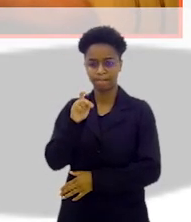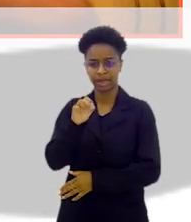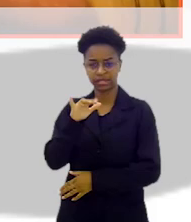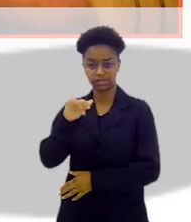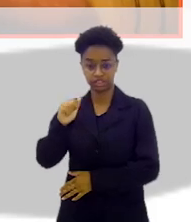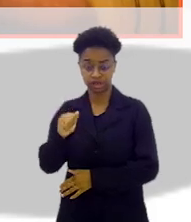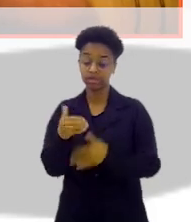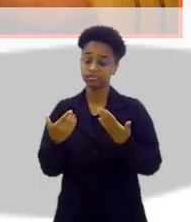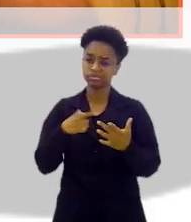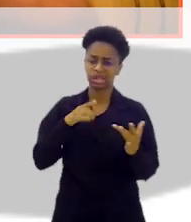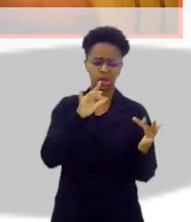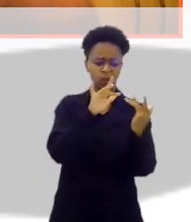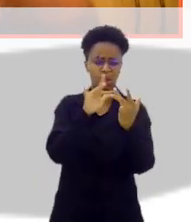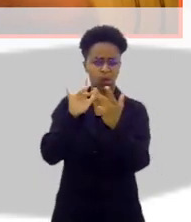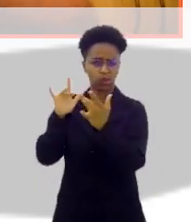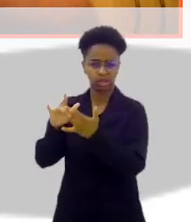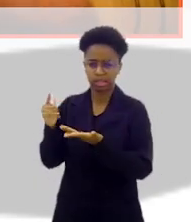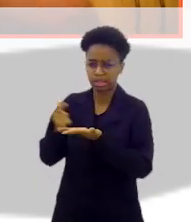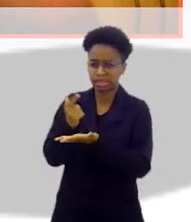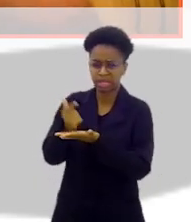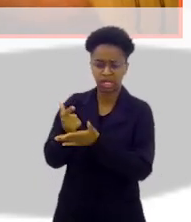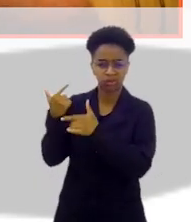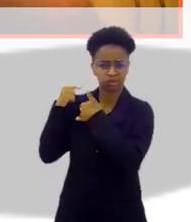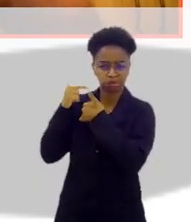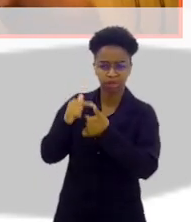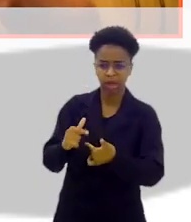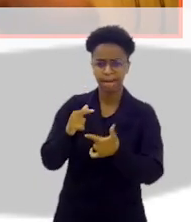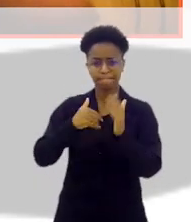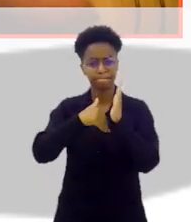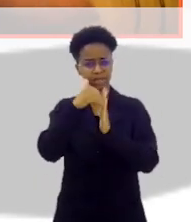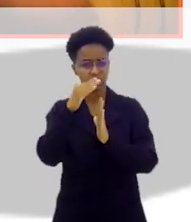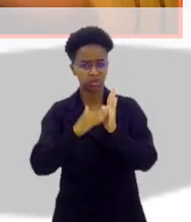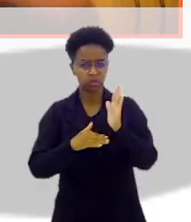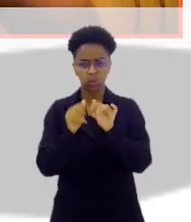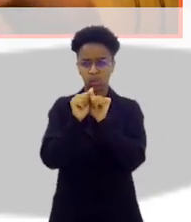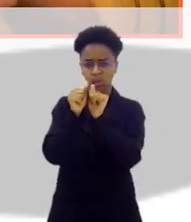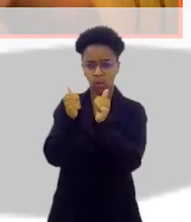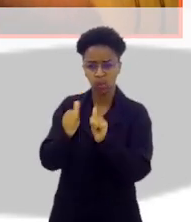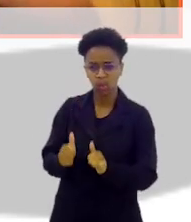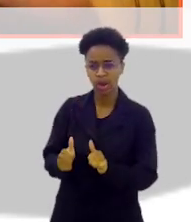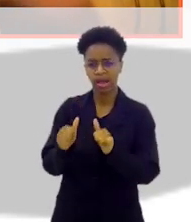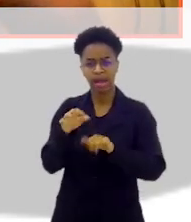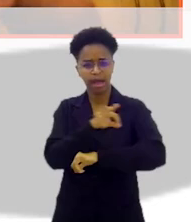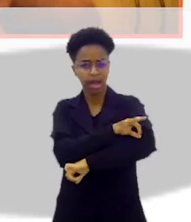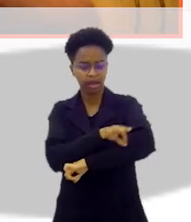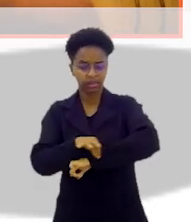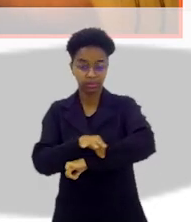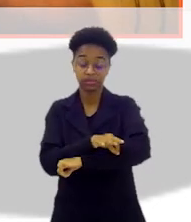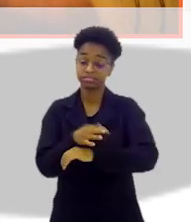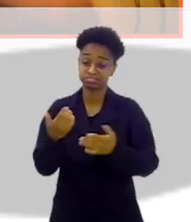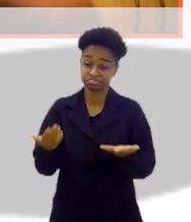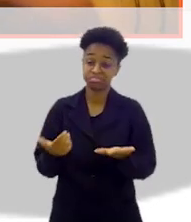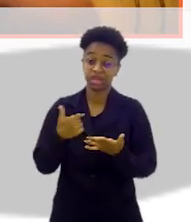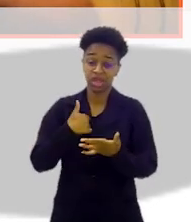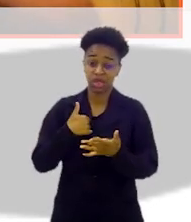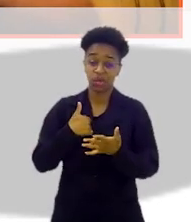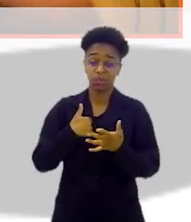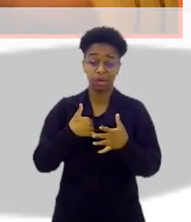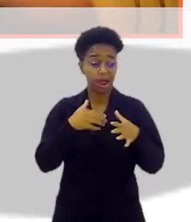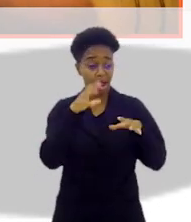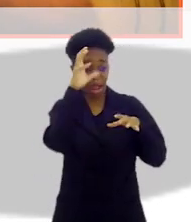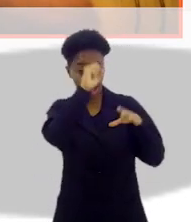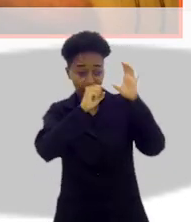e acabei tendo contato com toda a literatura clássica, com a pintura, com a escultura, com a arquitetura. Eu acabei